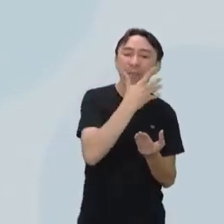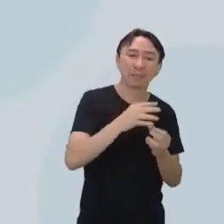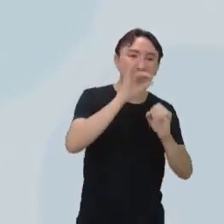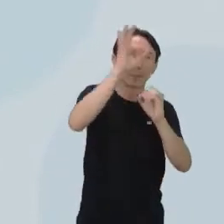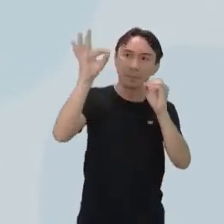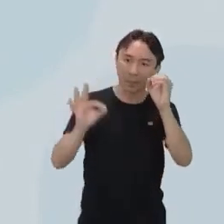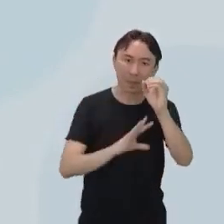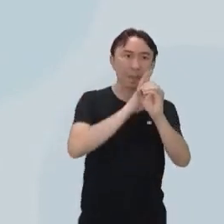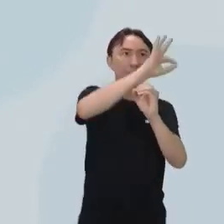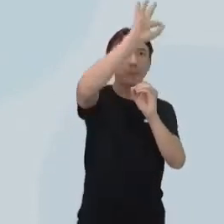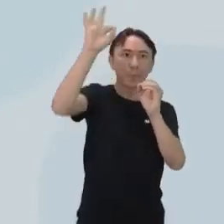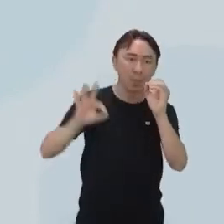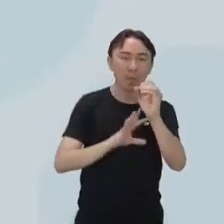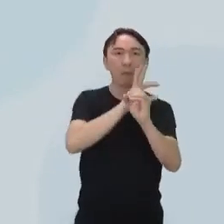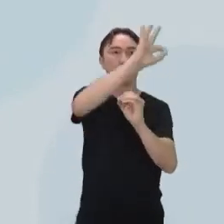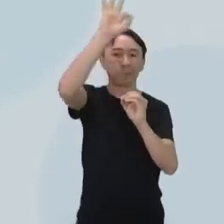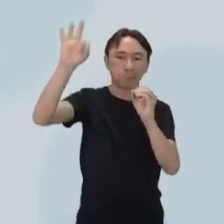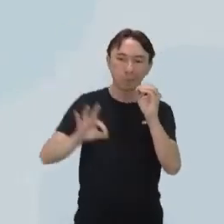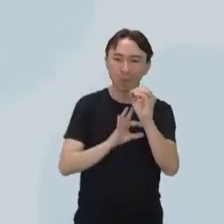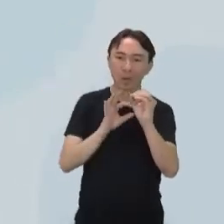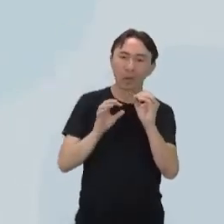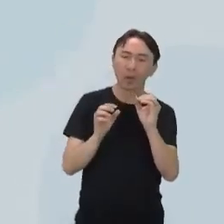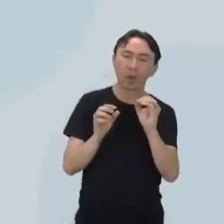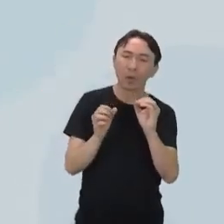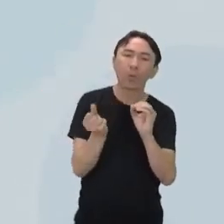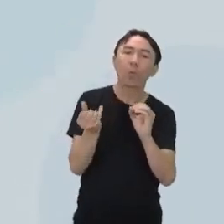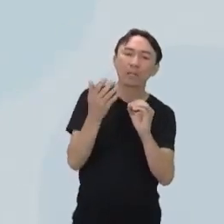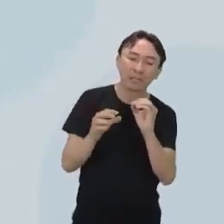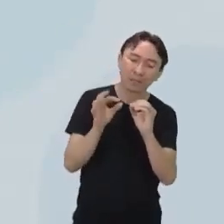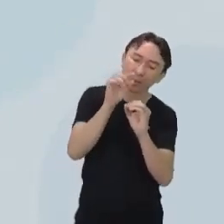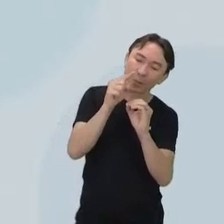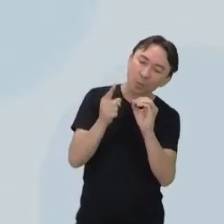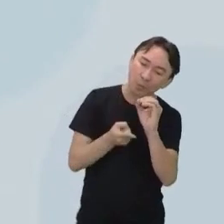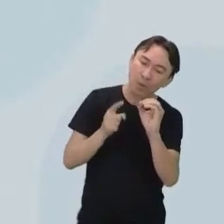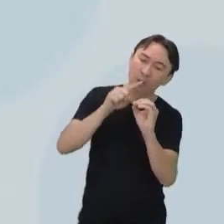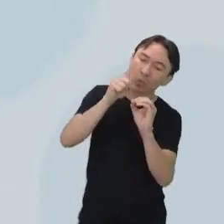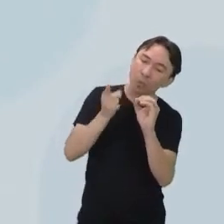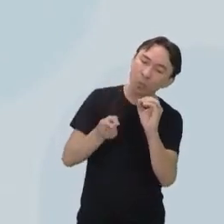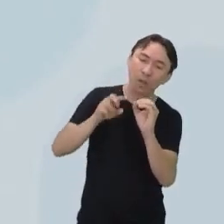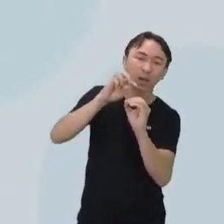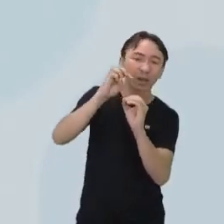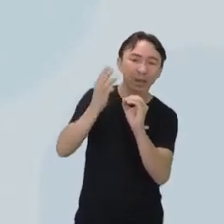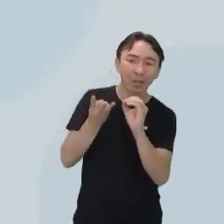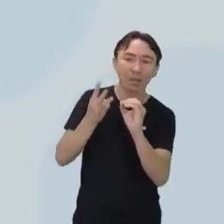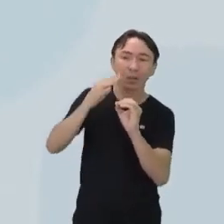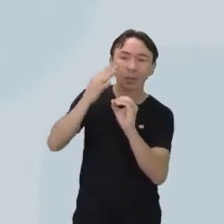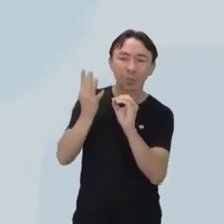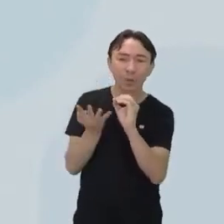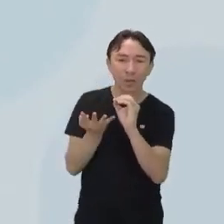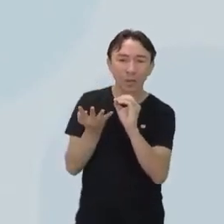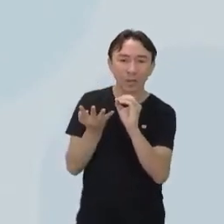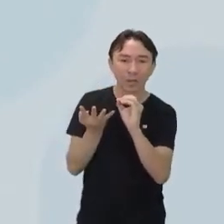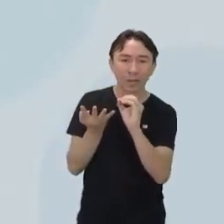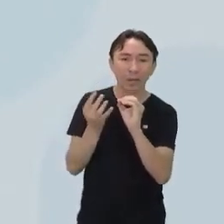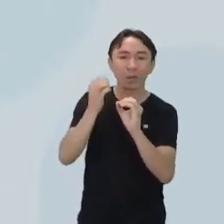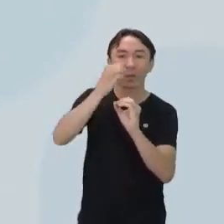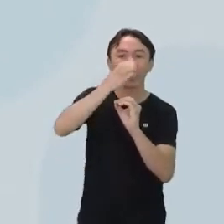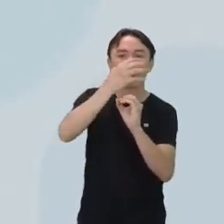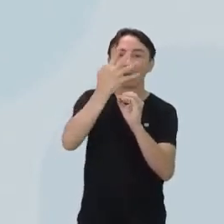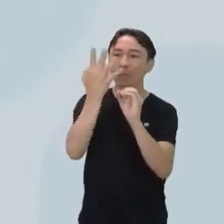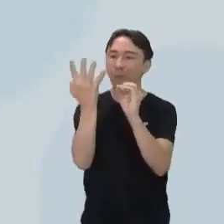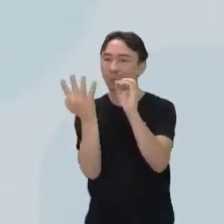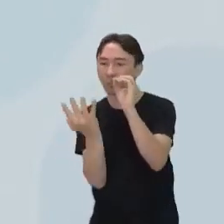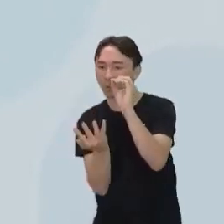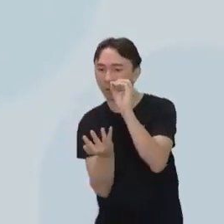Quantas? Olhando para a estrutura. Do cálcio especificamente? Do cálcio especificamente. Quantas camadas? Vai de K a N, são 4 camadas, é isso? 4 camadas, né?